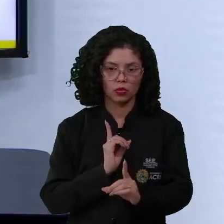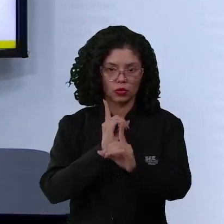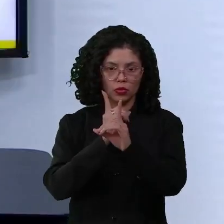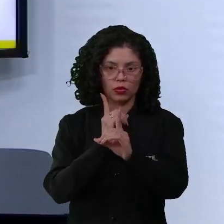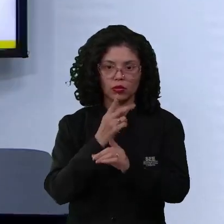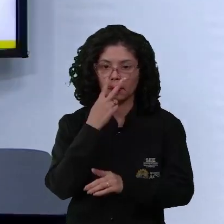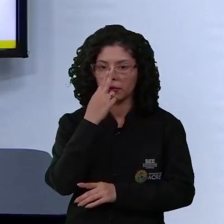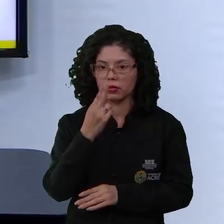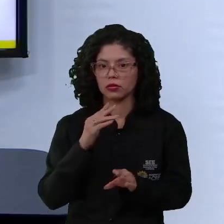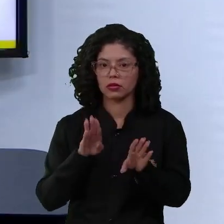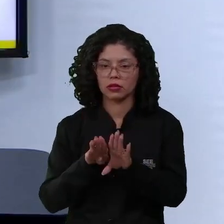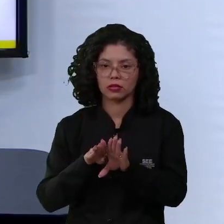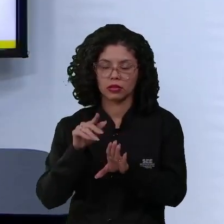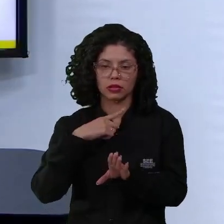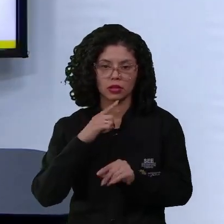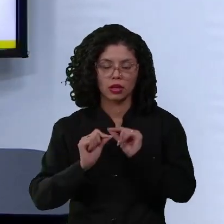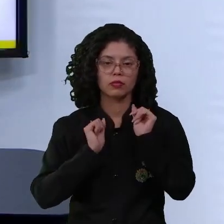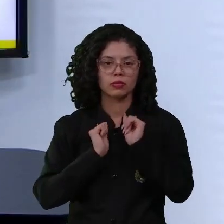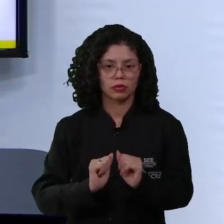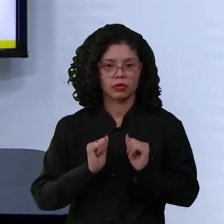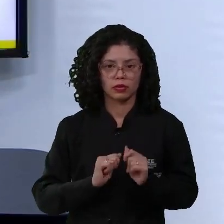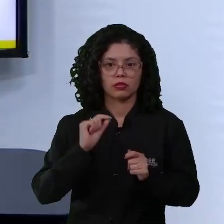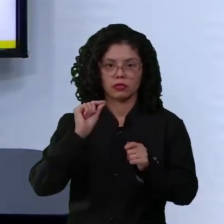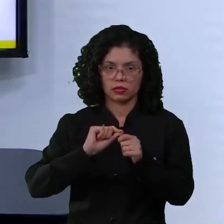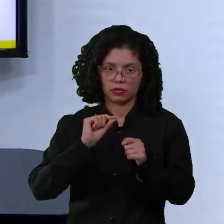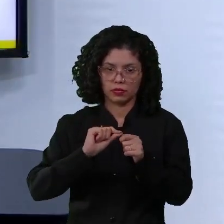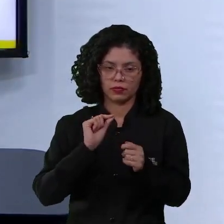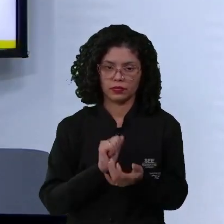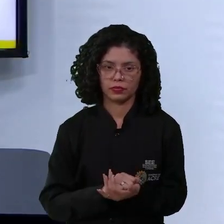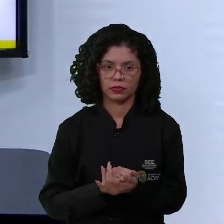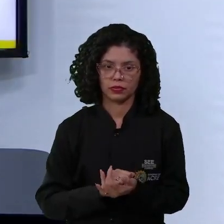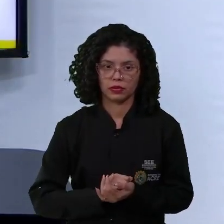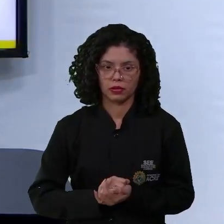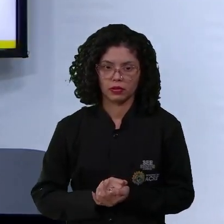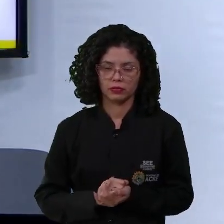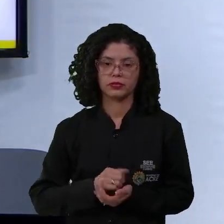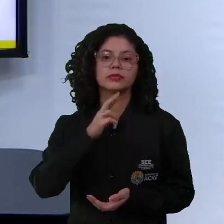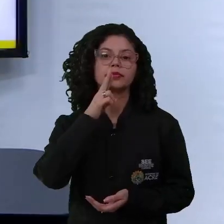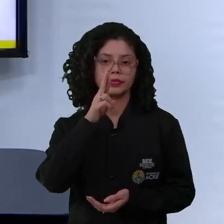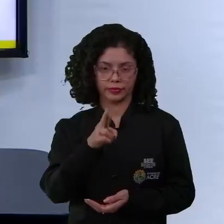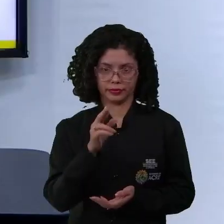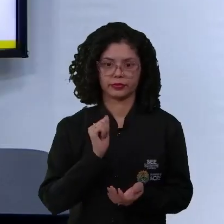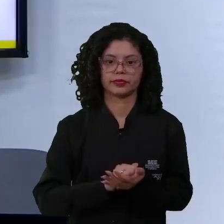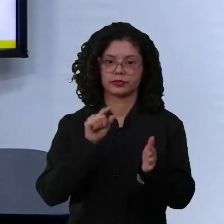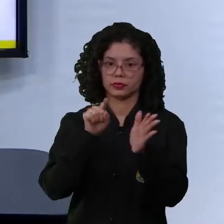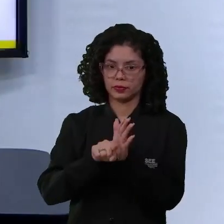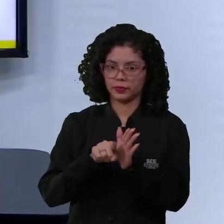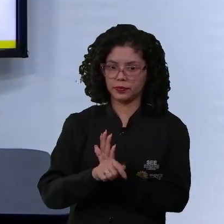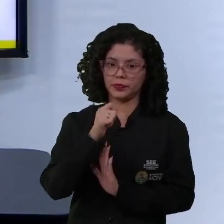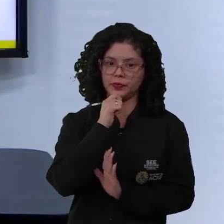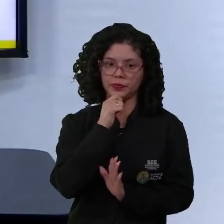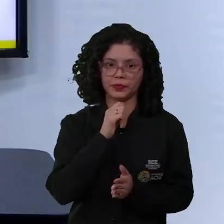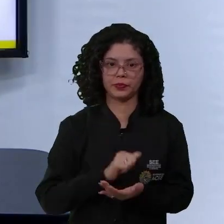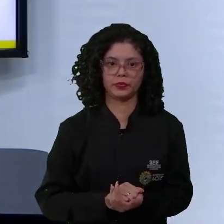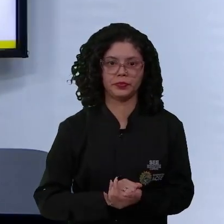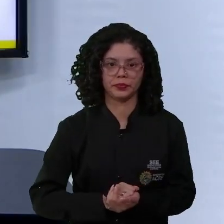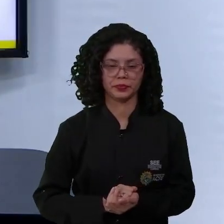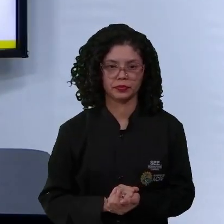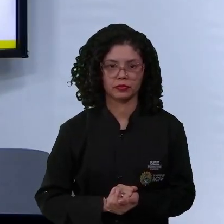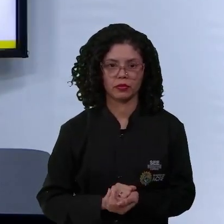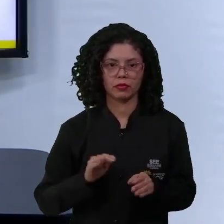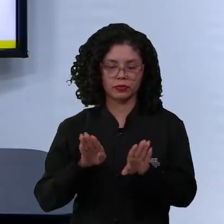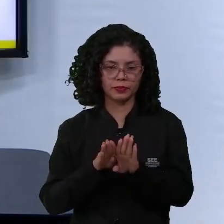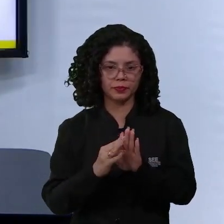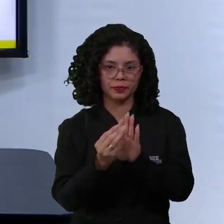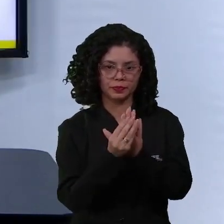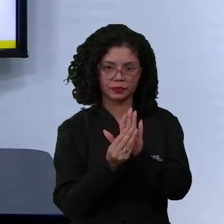de semelhança para poder fazer a resolução de questões. Se é